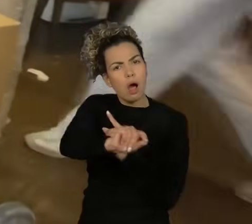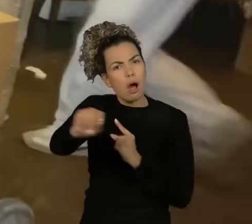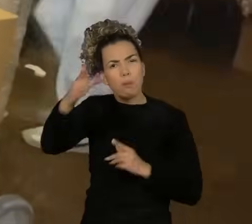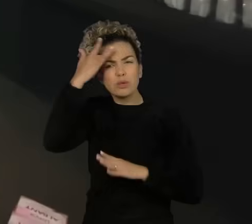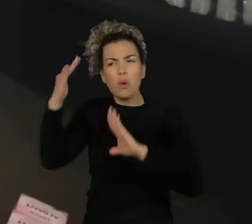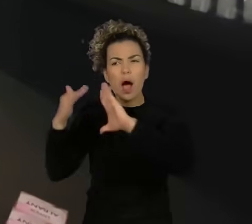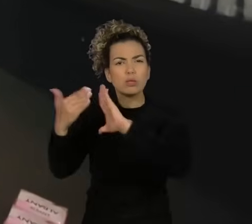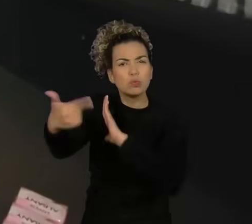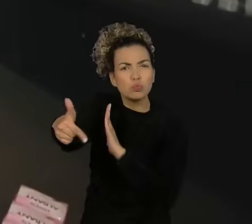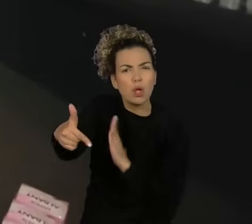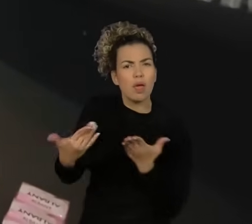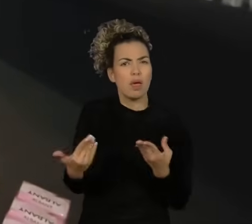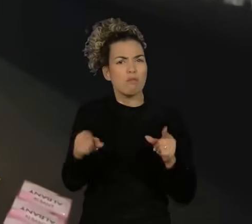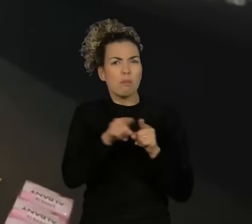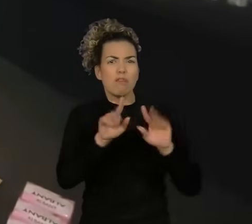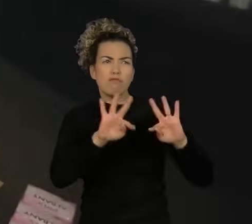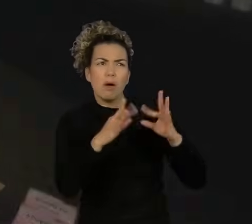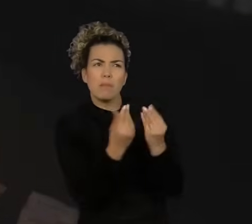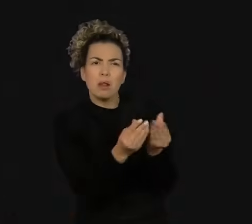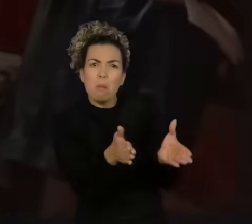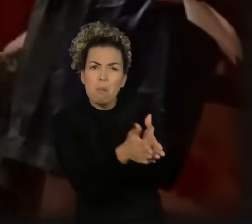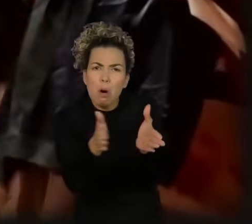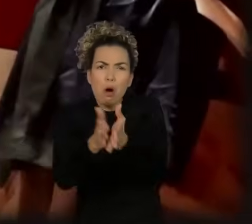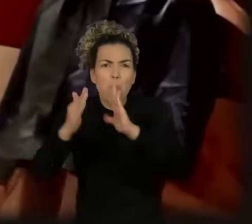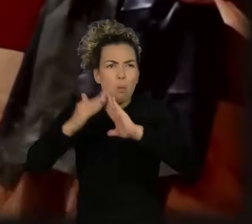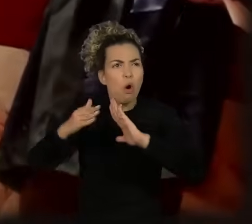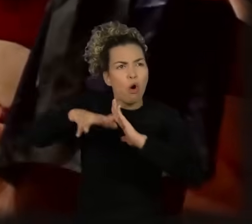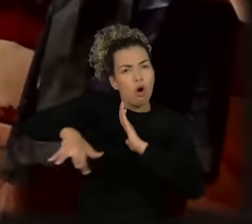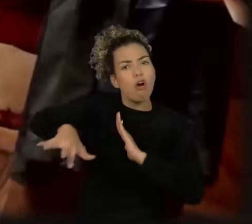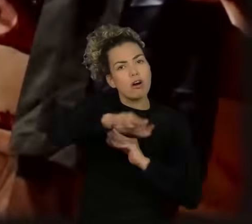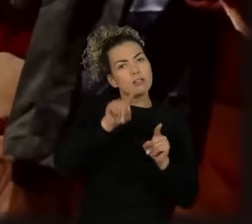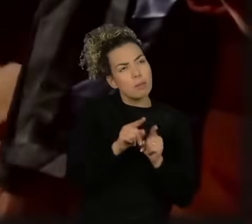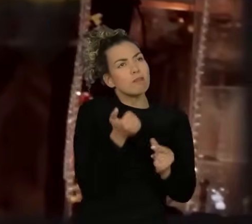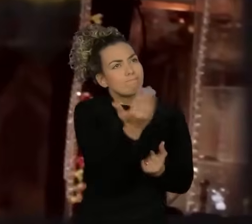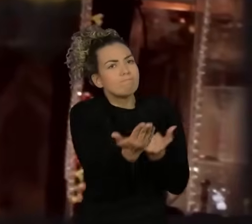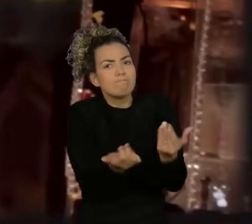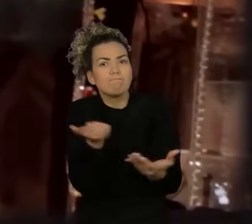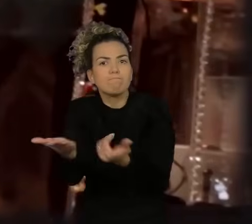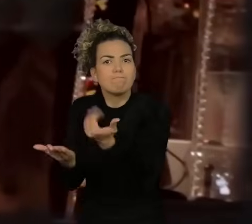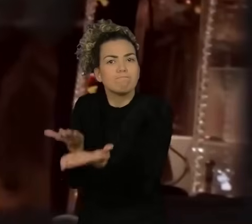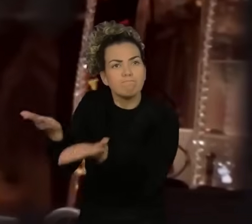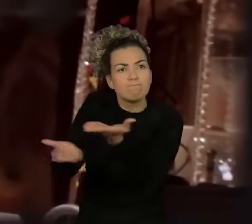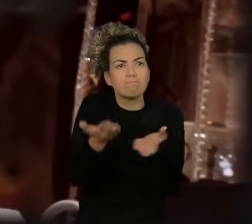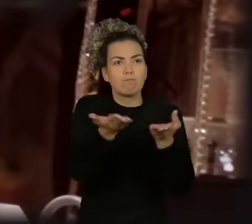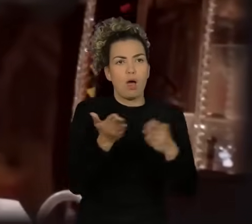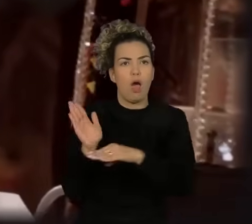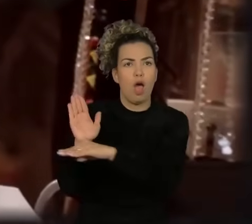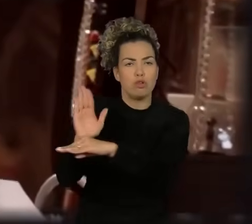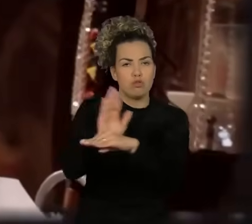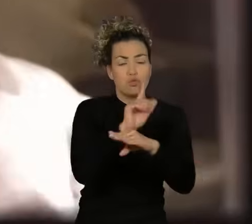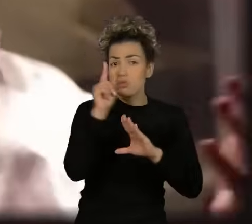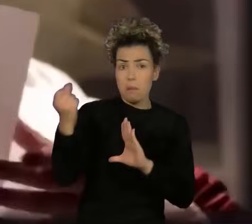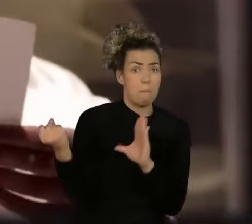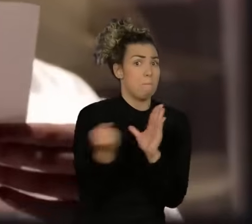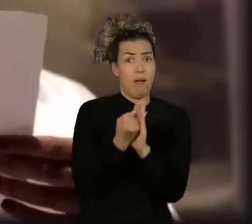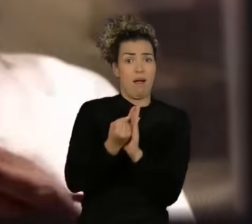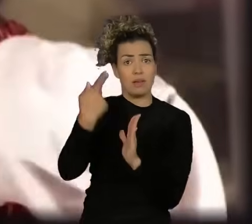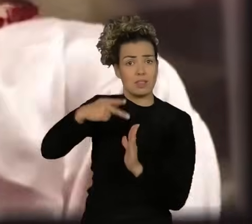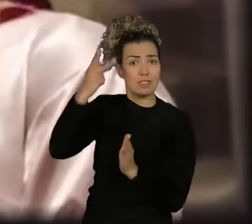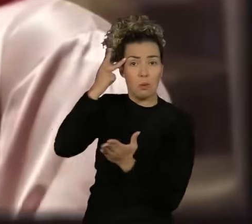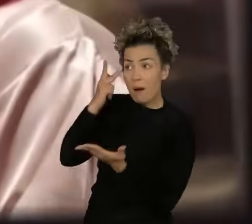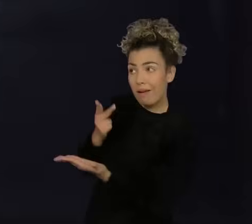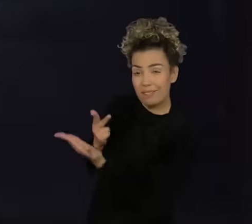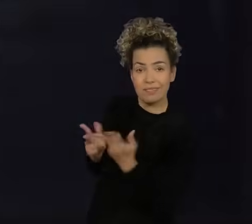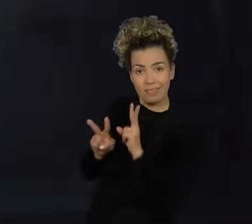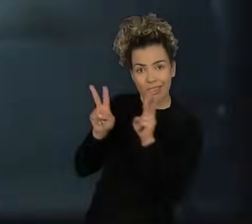famílias carentes da região. A companhia tornou-se um marco da cena cultural paulistana e